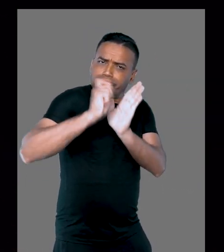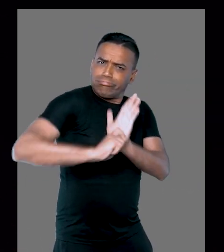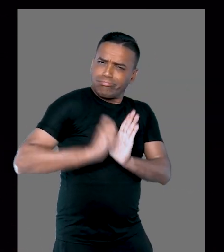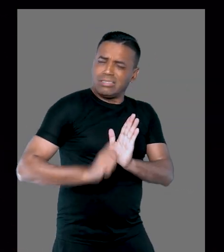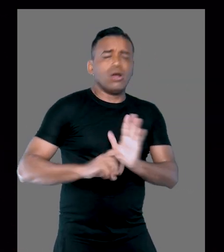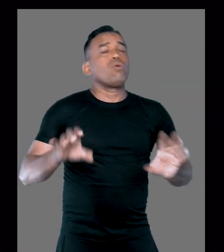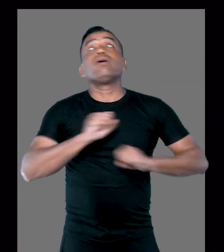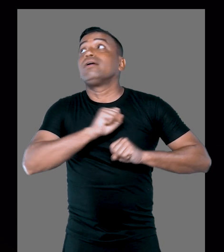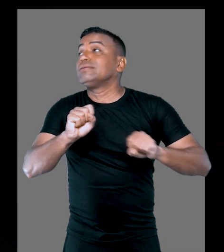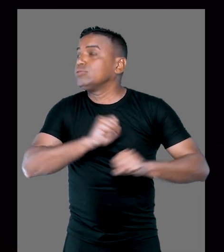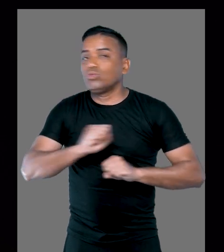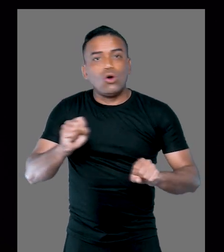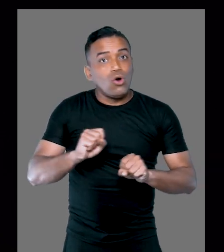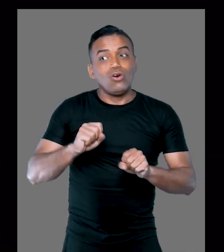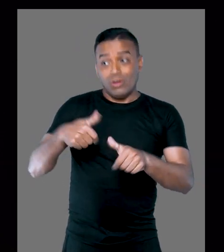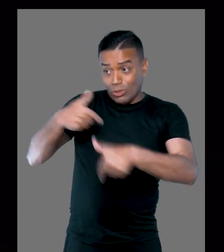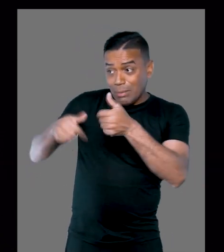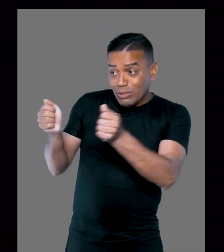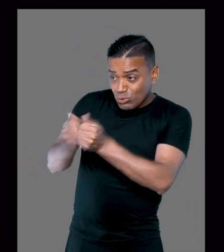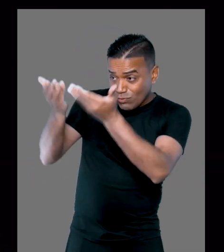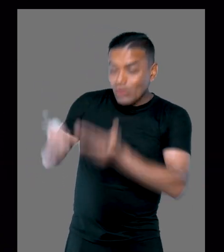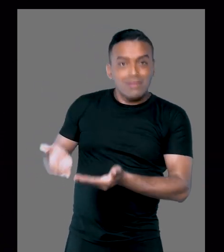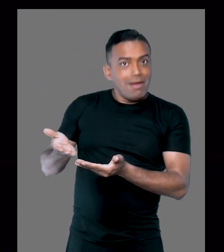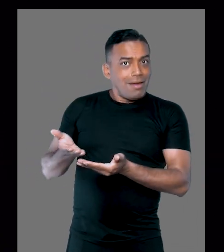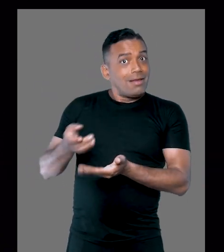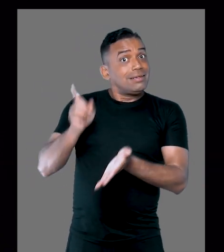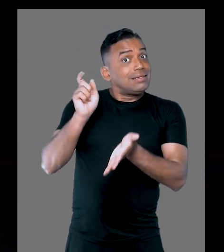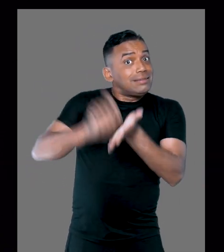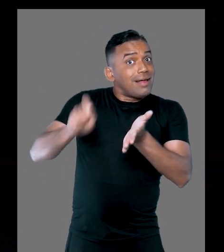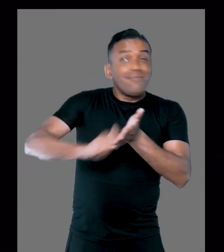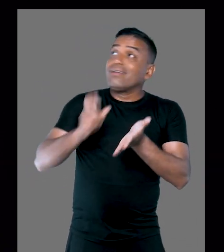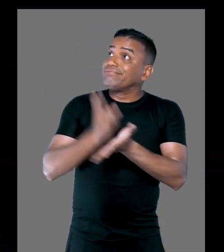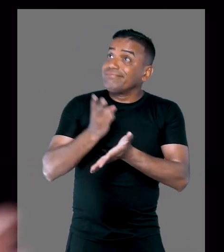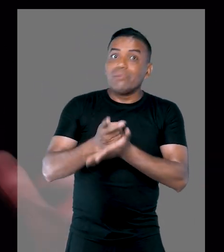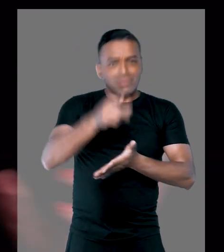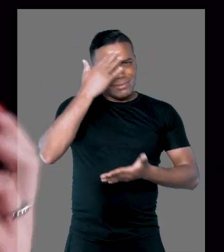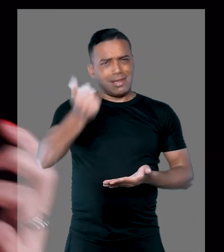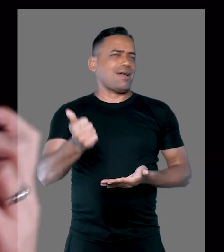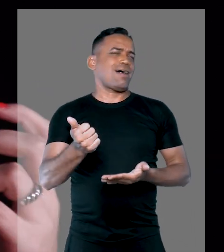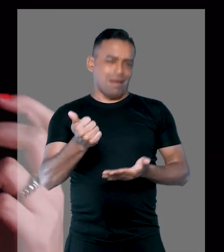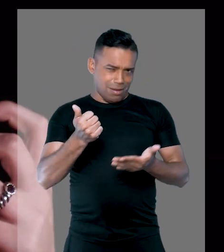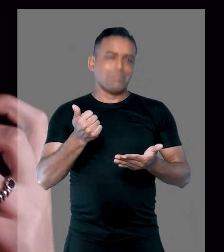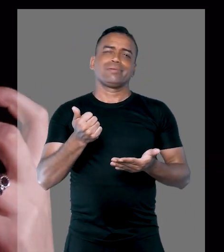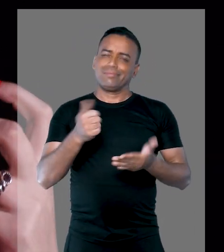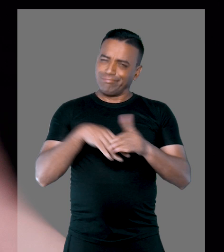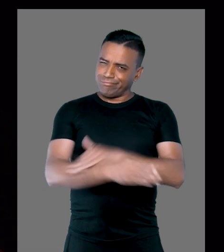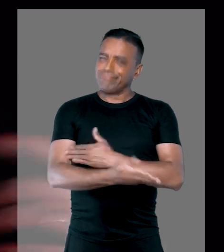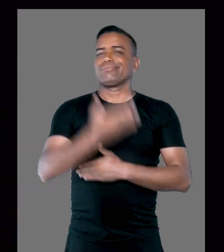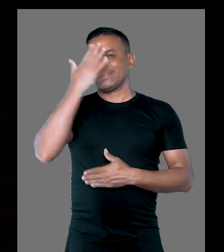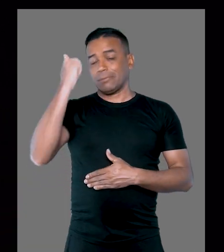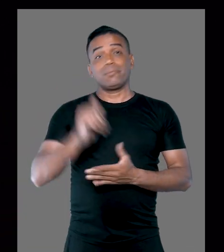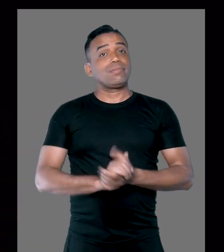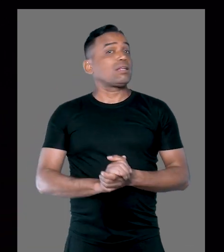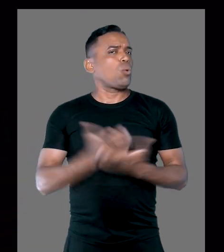eu gosto de escrever, eu trabalho com você escrevendo, então você sabe disso. E aí foi... A